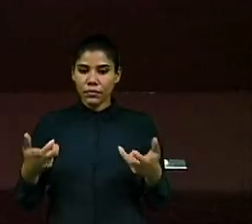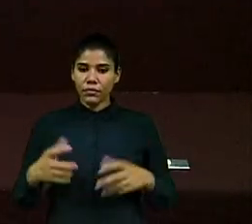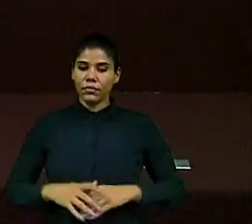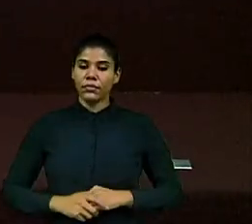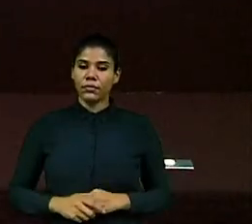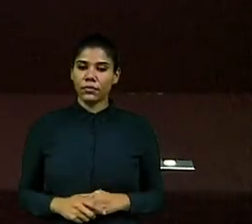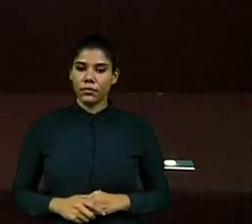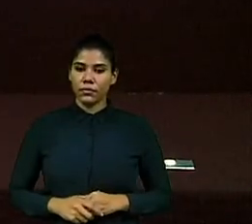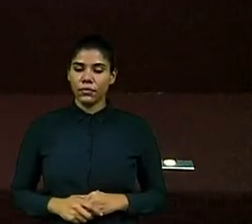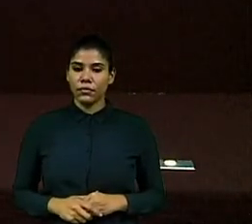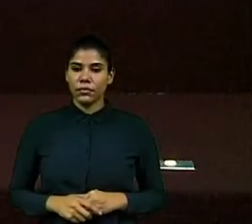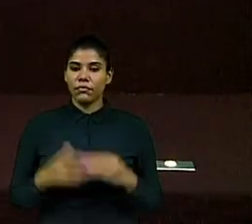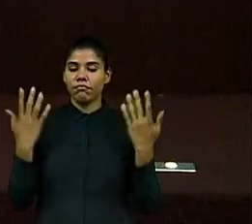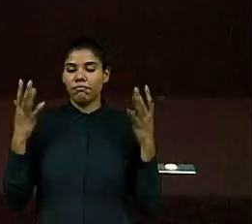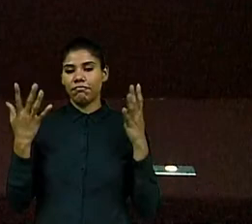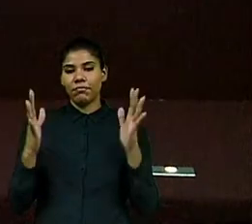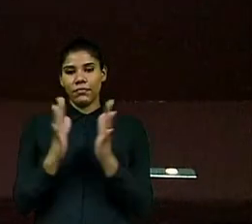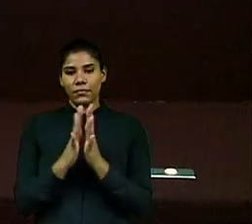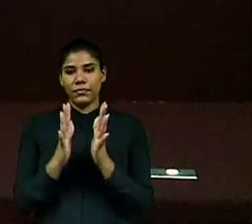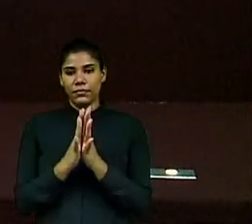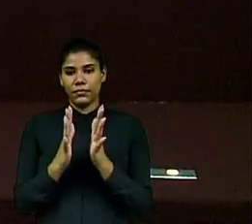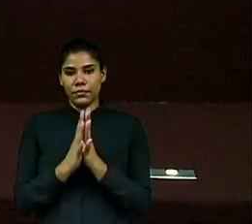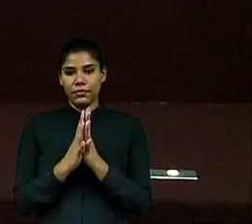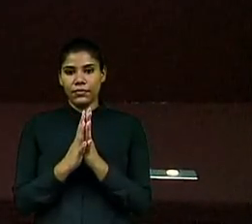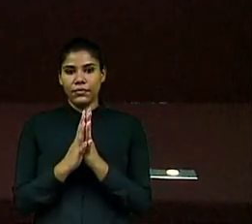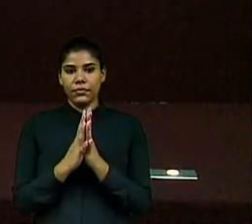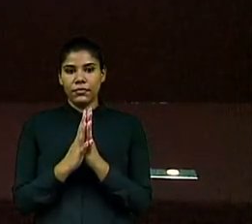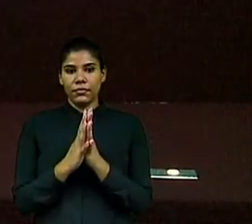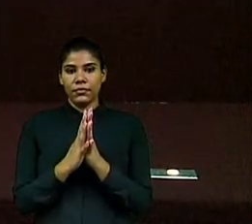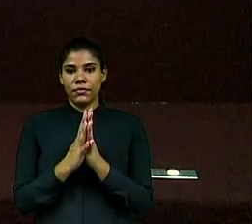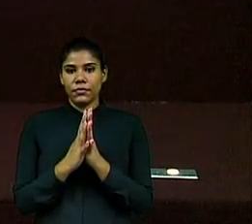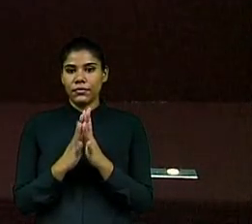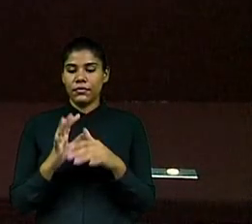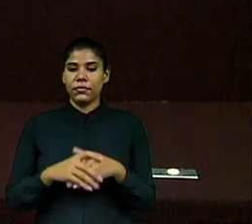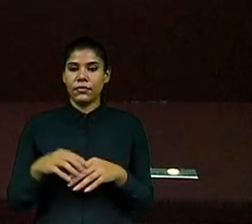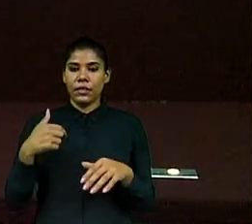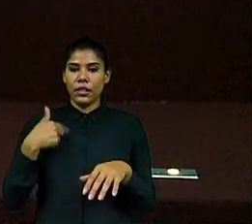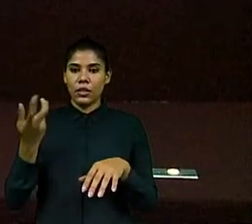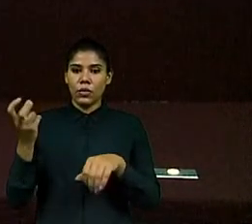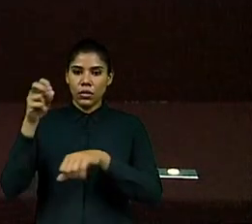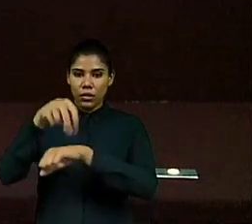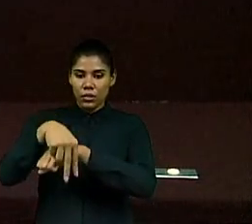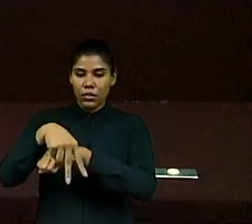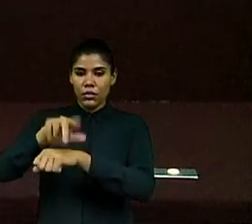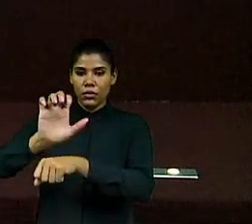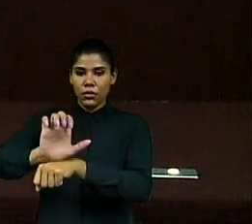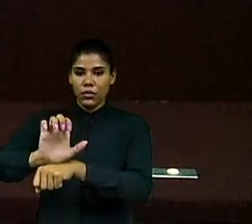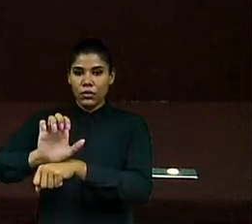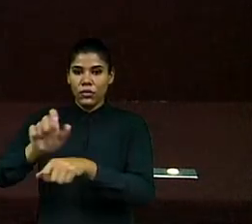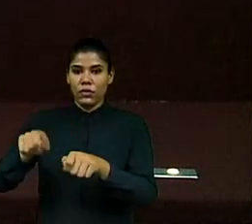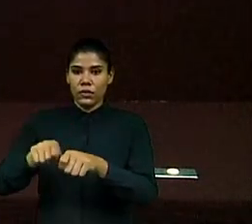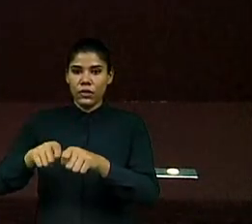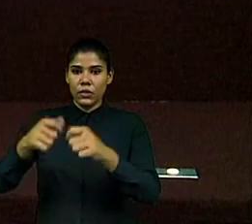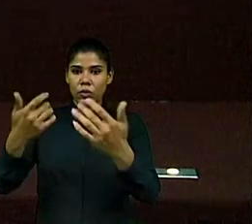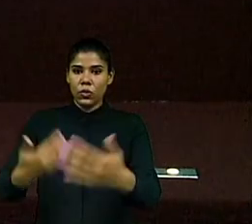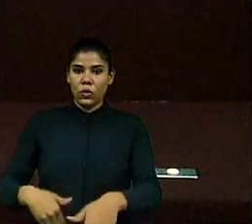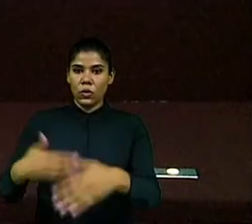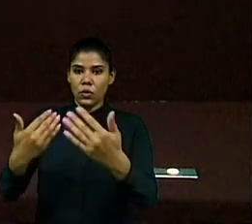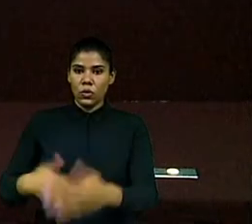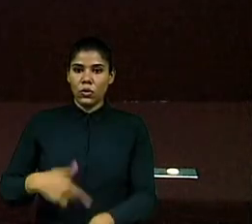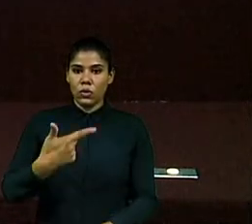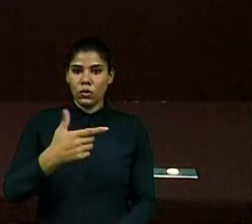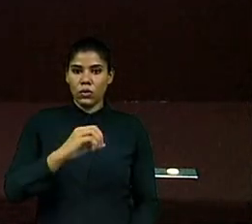a nossa como a forma de estilo para vocês eu entrei no estado fiz o concurso público em 2003